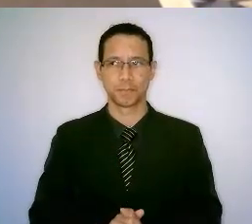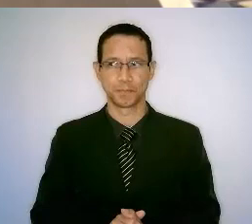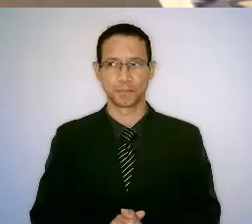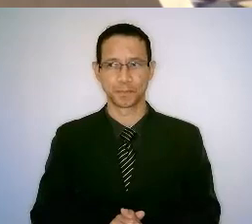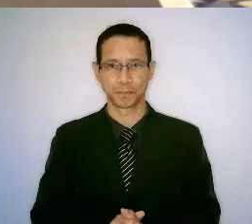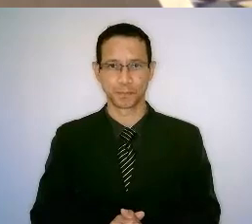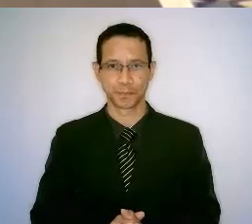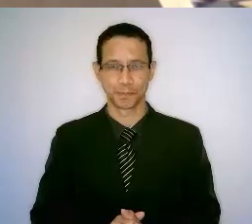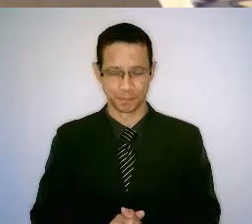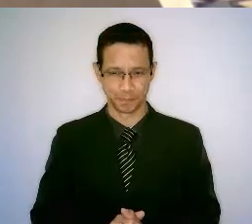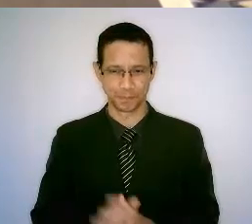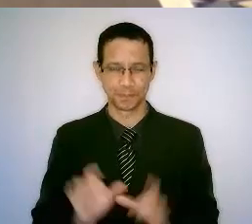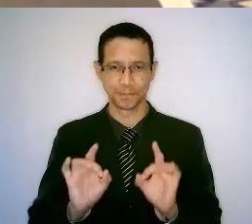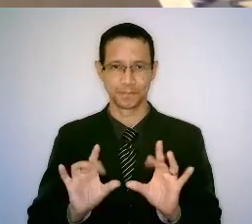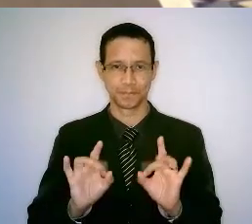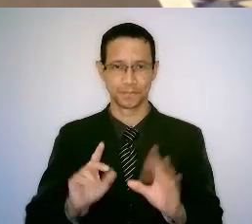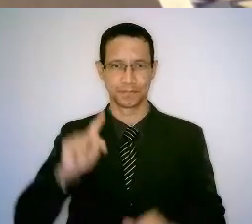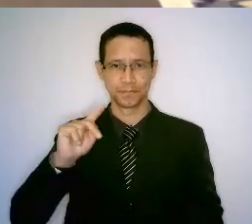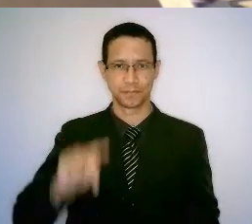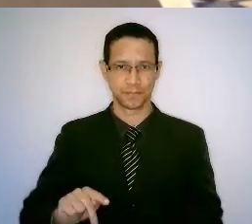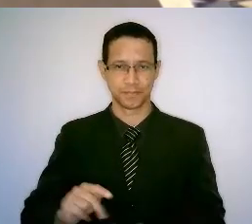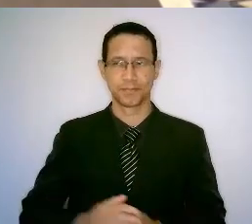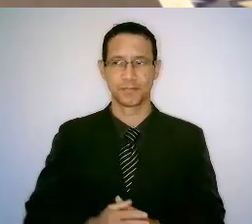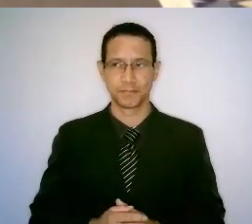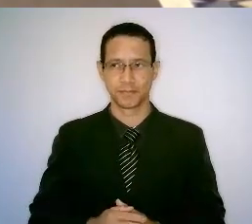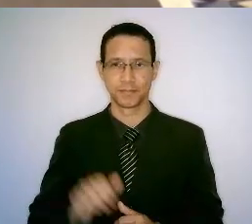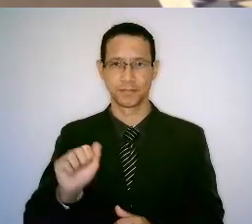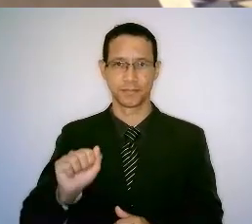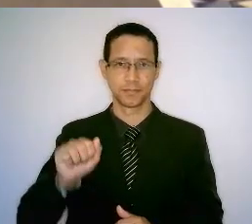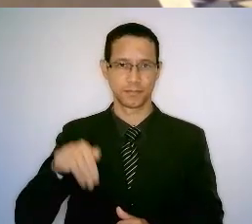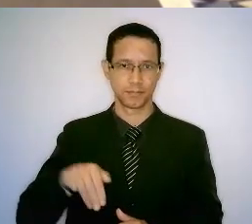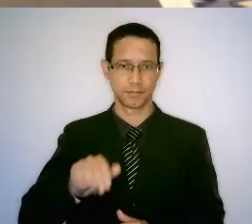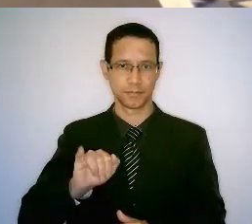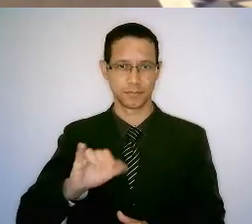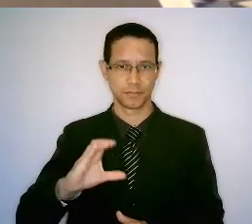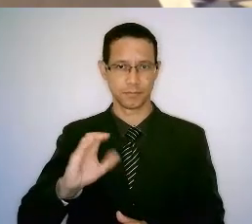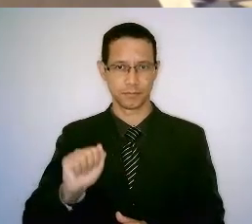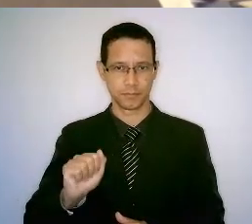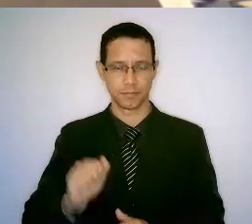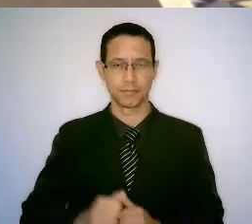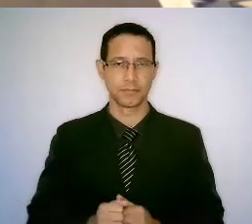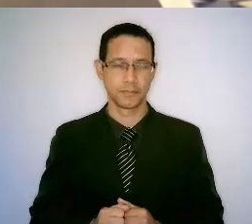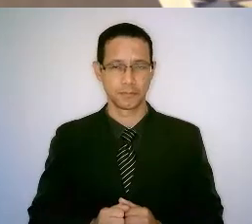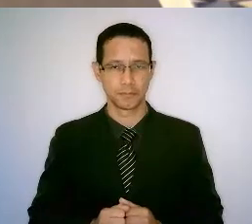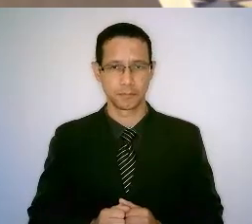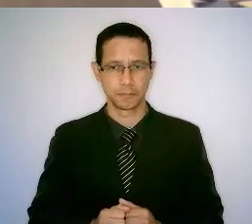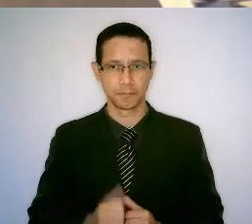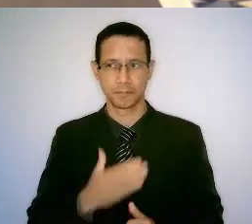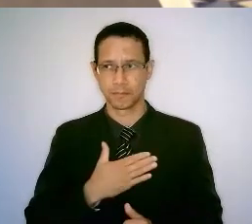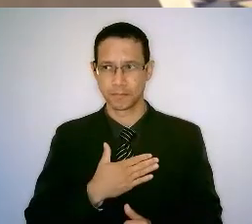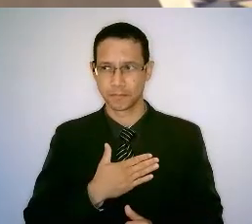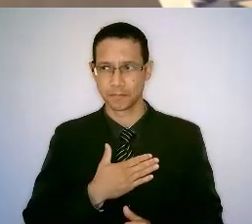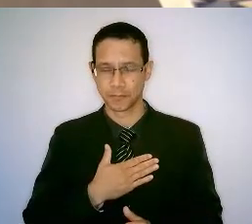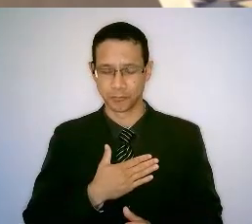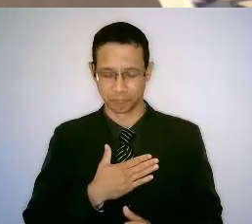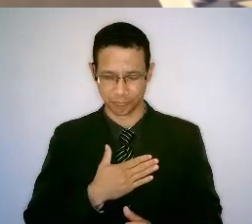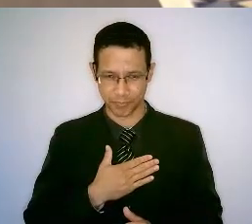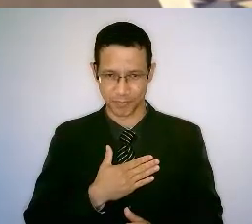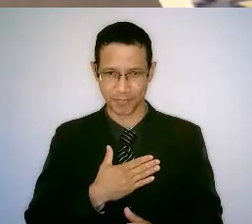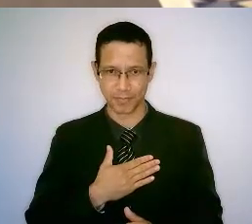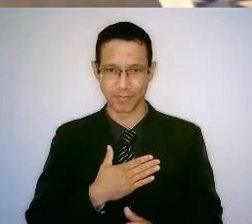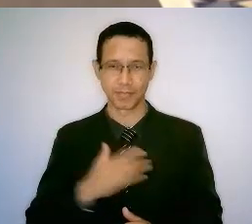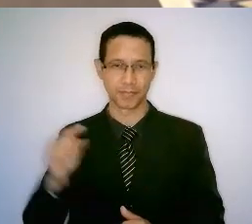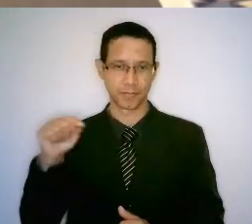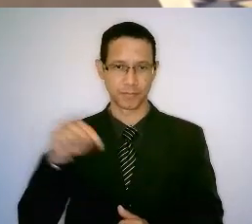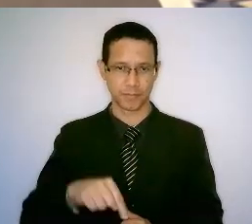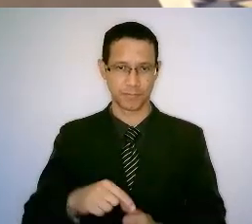Excelentíssimo senhor presidente, Amílcar Maia, queria dizer que é um prazer para mim estar